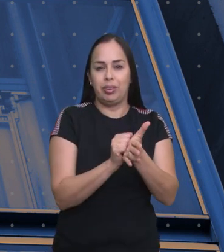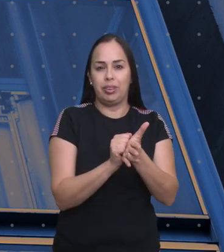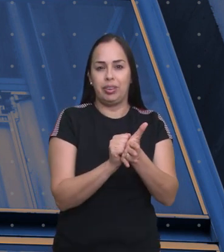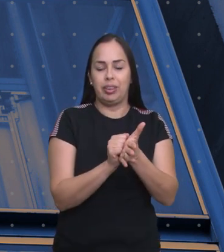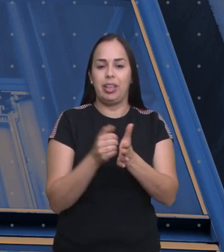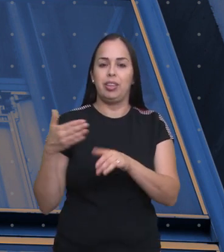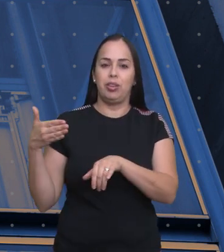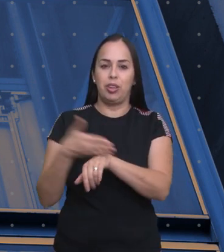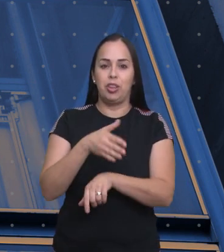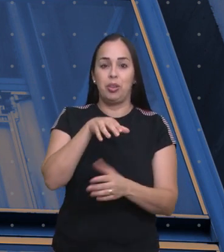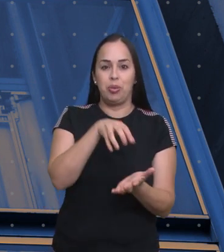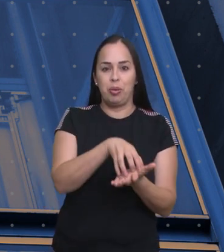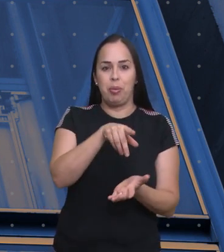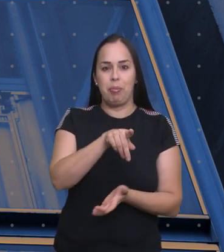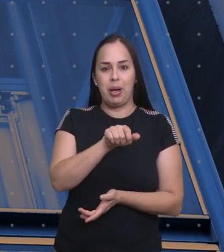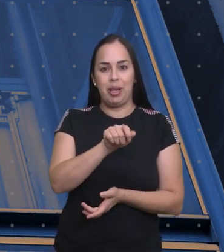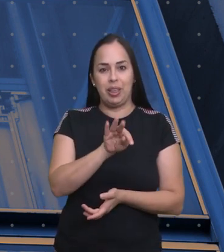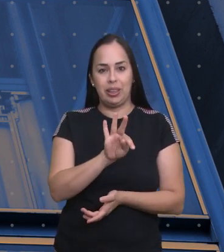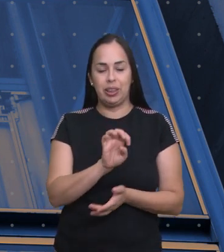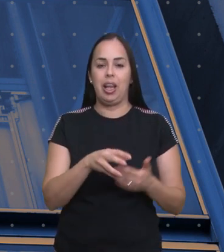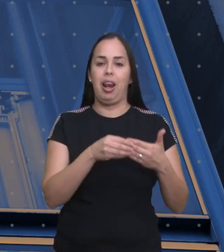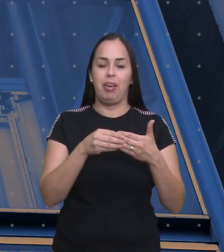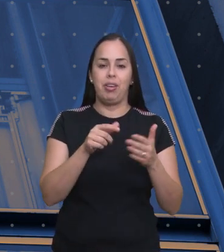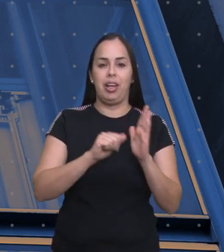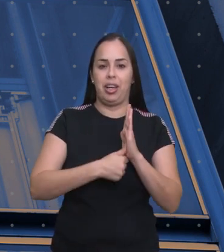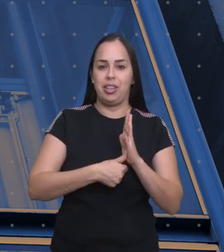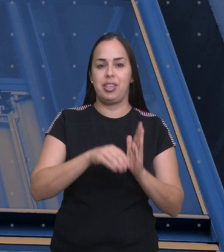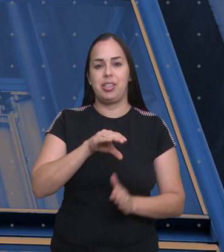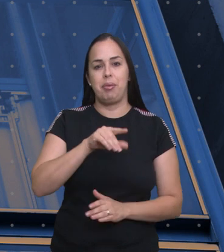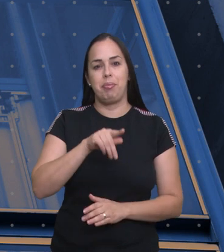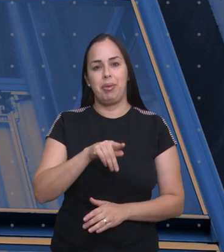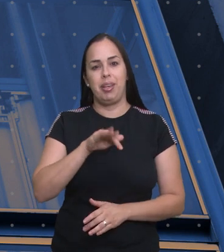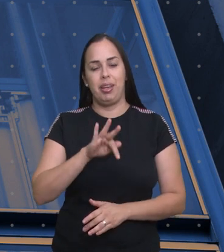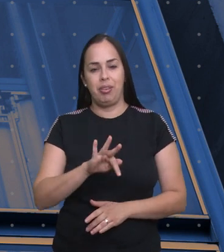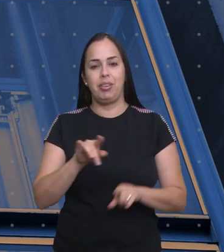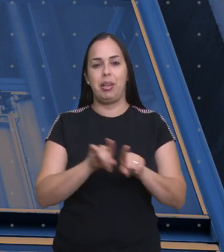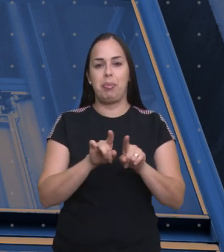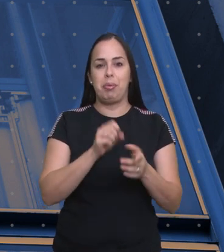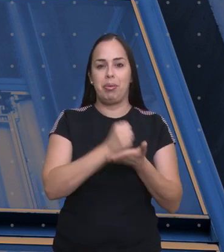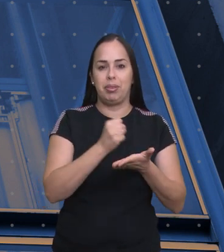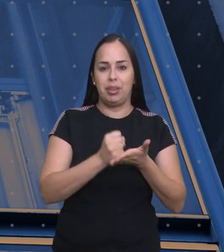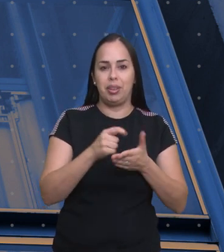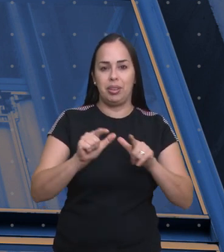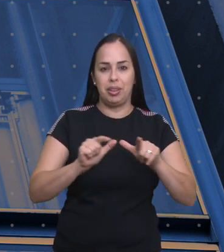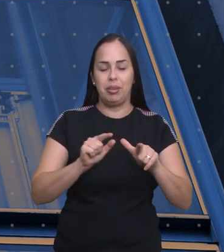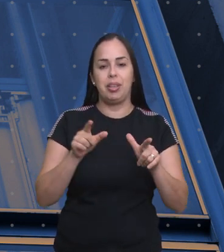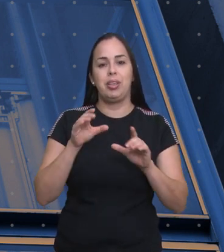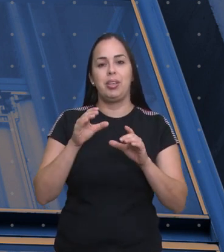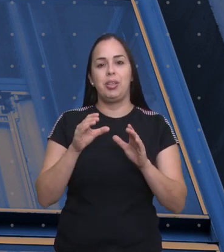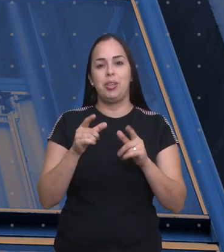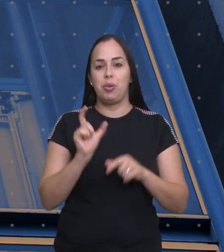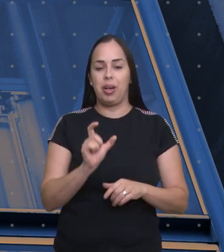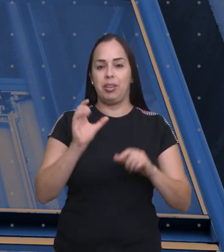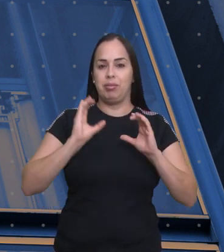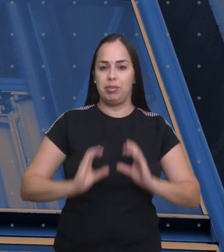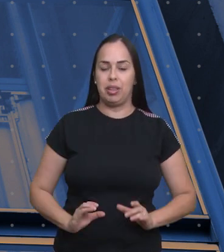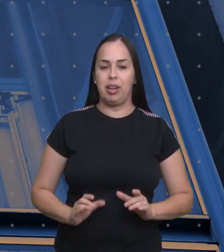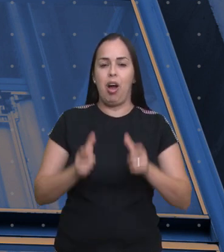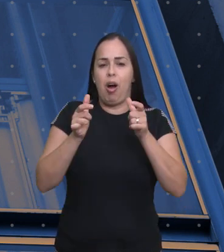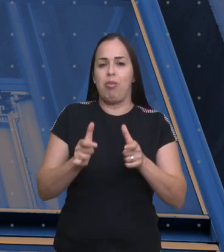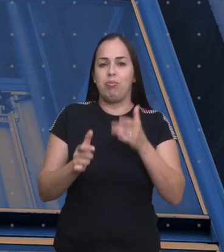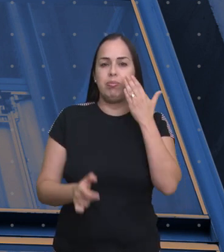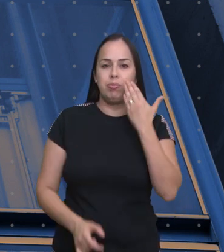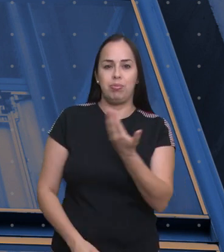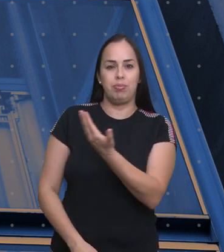vagas, é só comparecer ao PAT, levando RG, CPF, carteira de trabalho e o cartão cidadão. O PAT fica na Praça